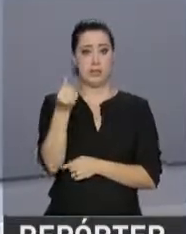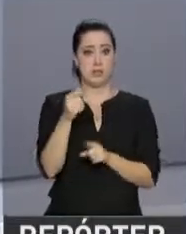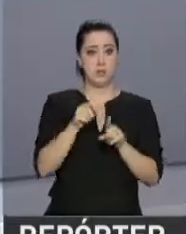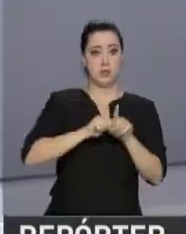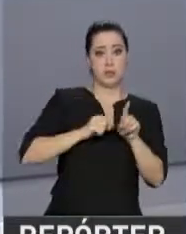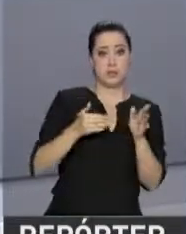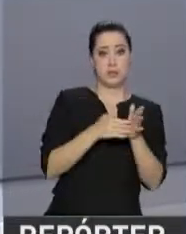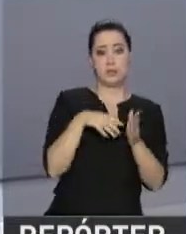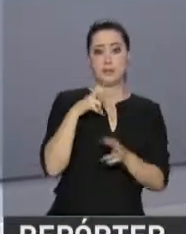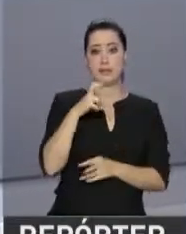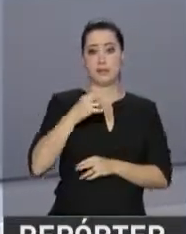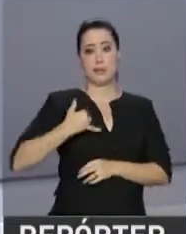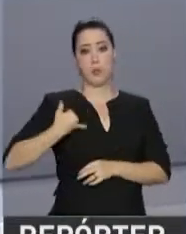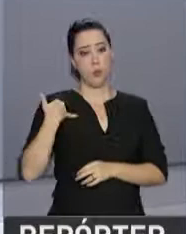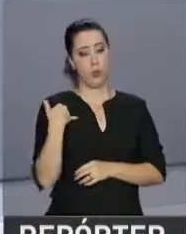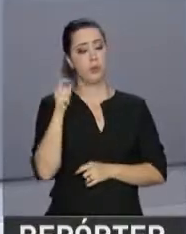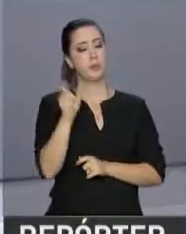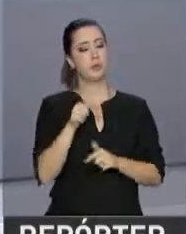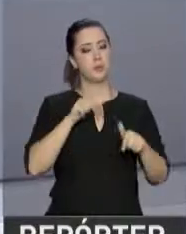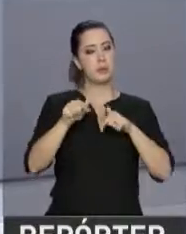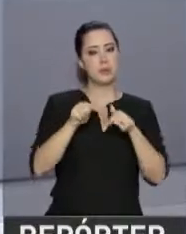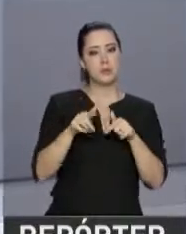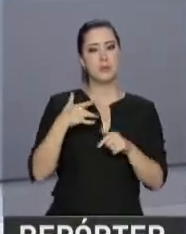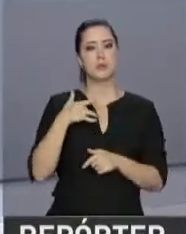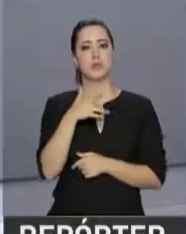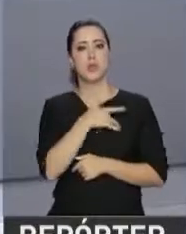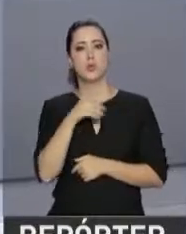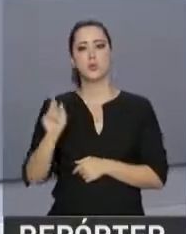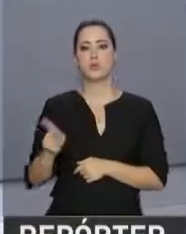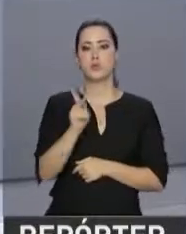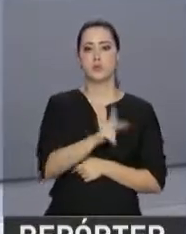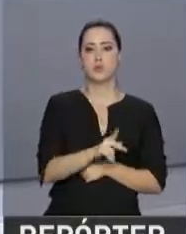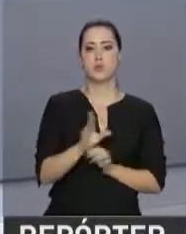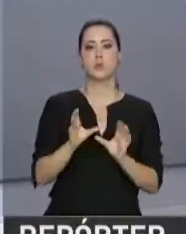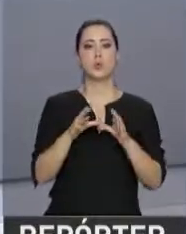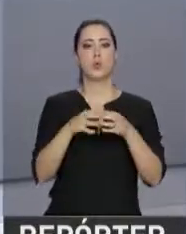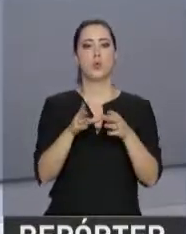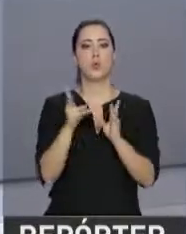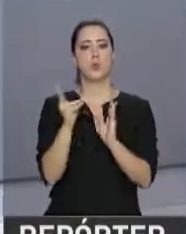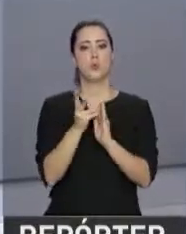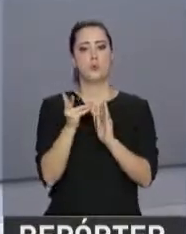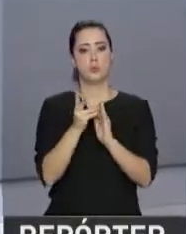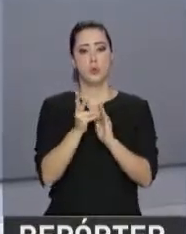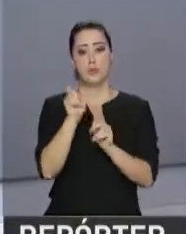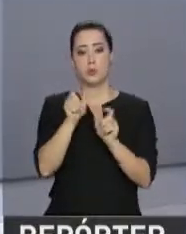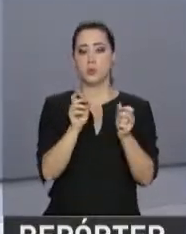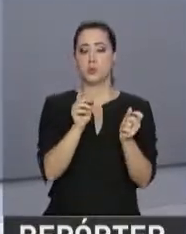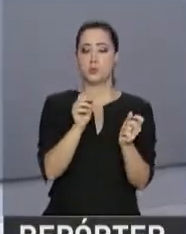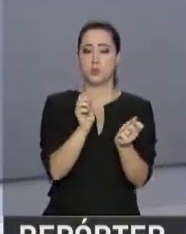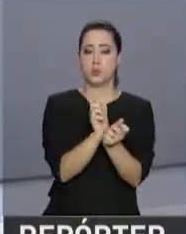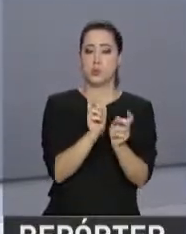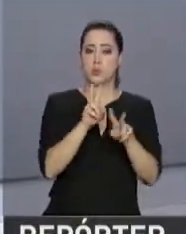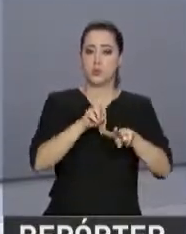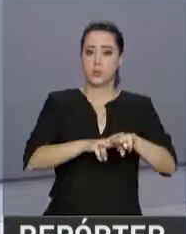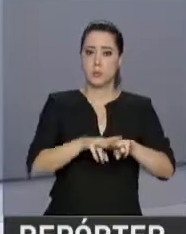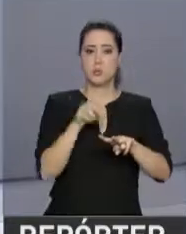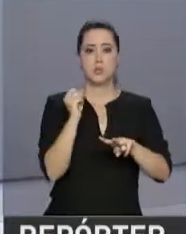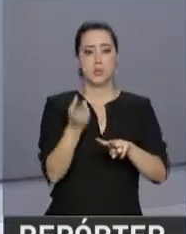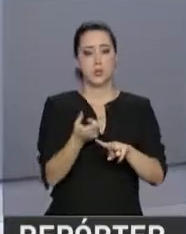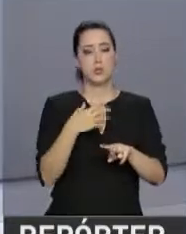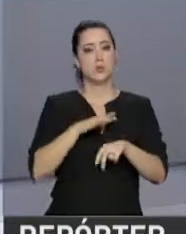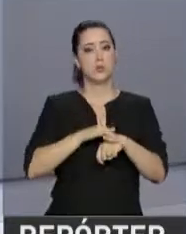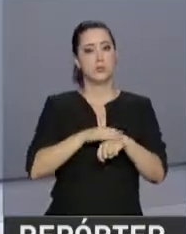anos trabalhadores de saúde professores povos indígenas pessoas privadas de liberdade pessoas com doenças crônicas e